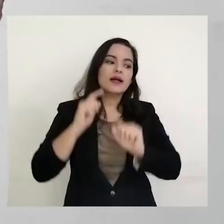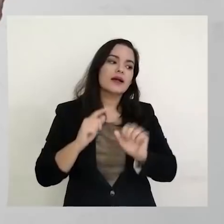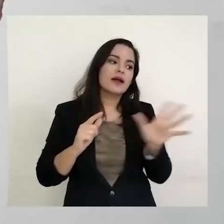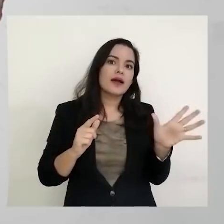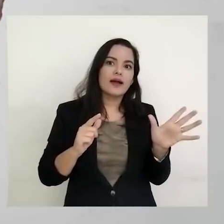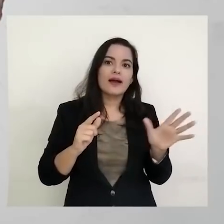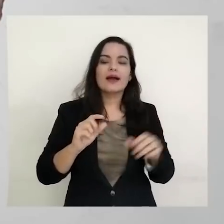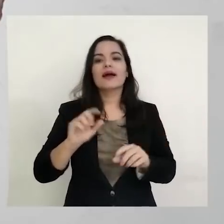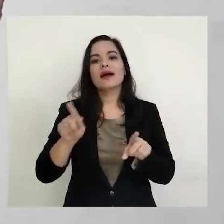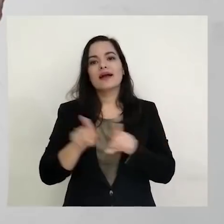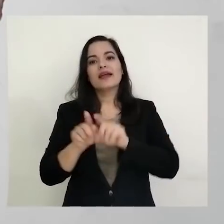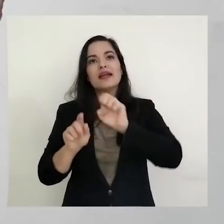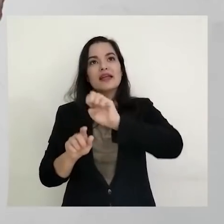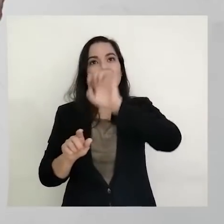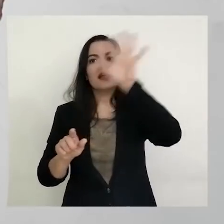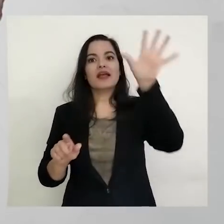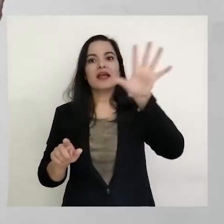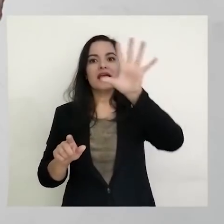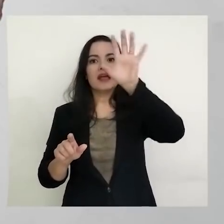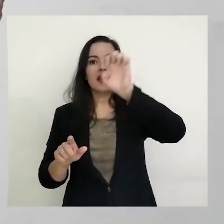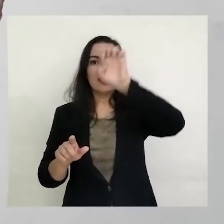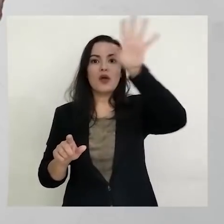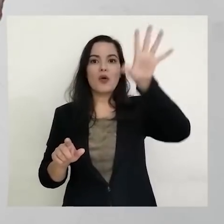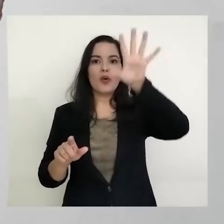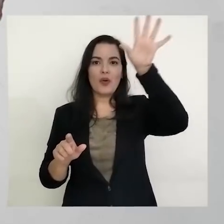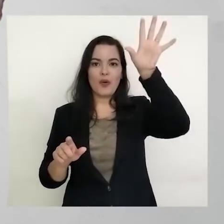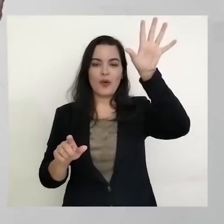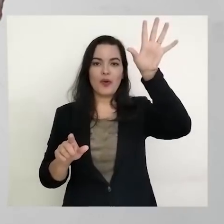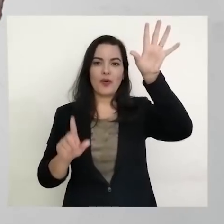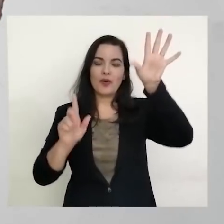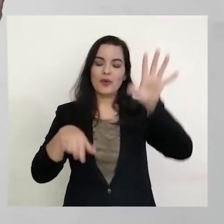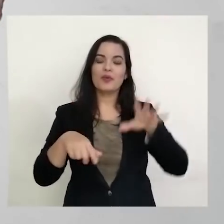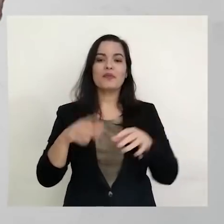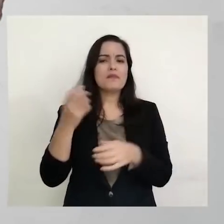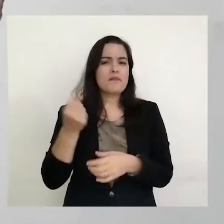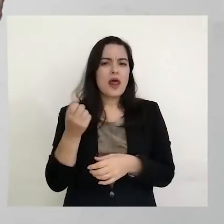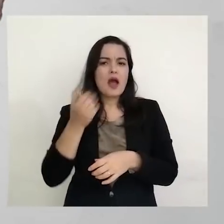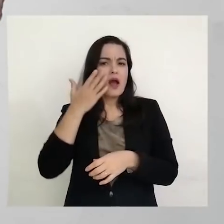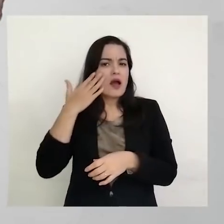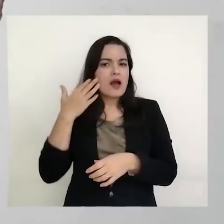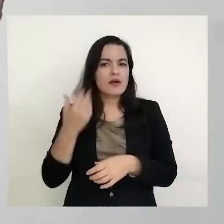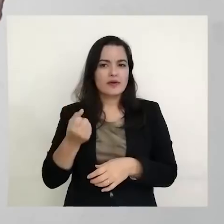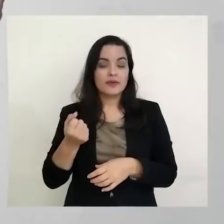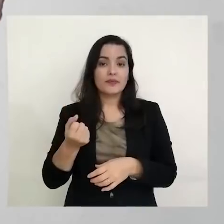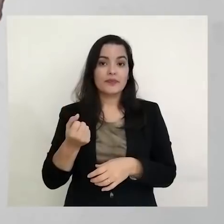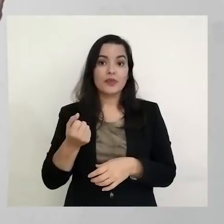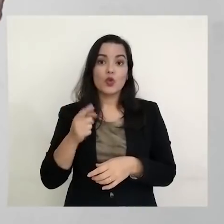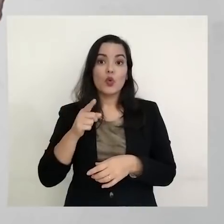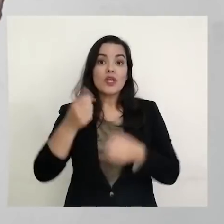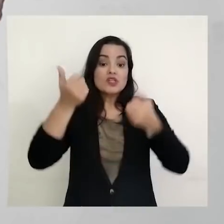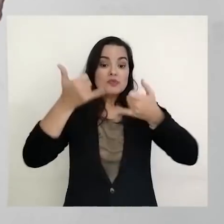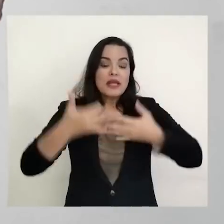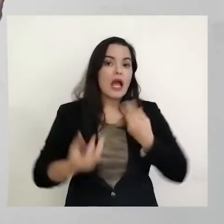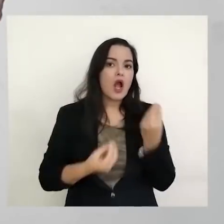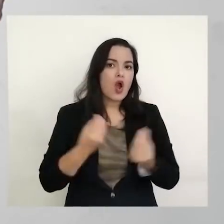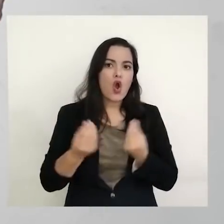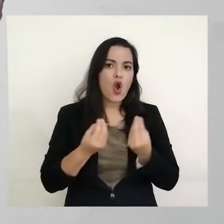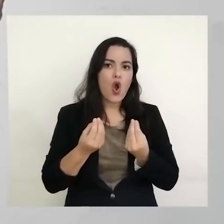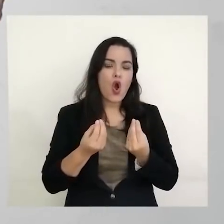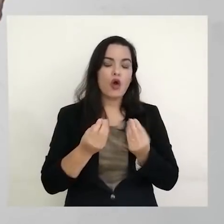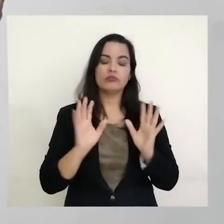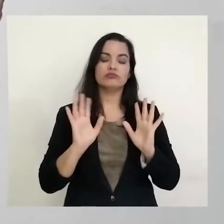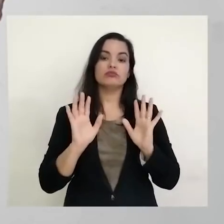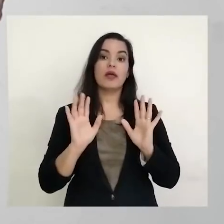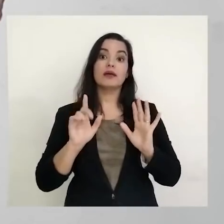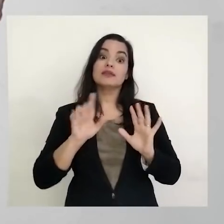e descrever essas características, tá? Porque você já está olhando para a imagem. Você vai pegar